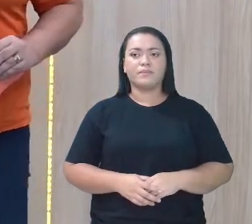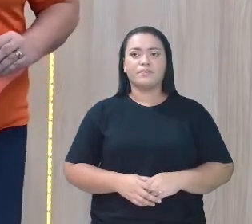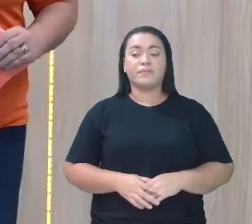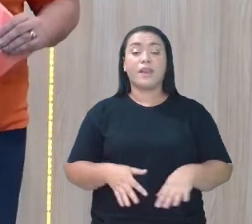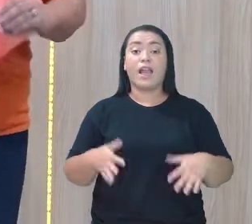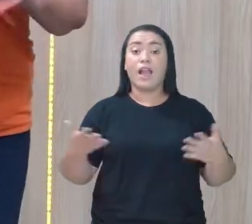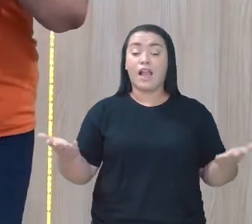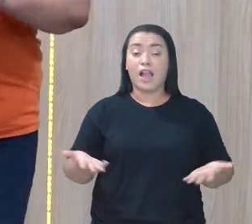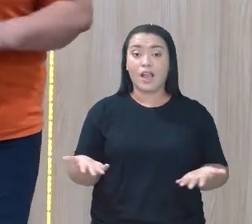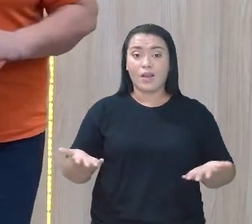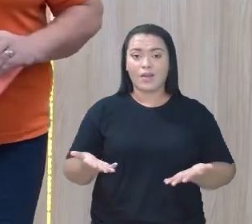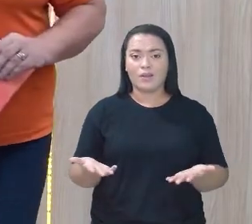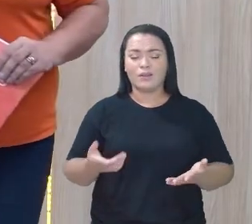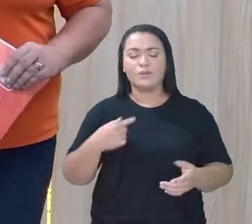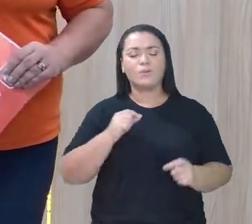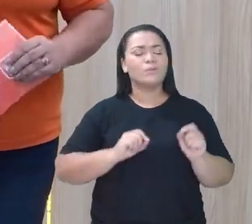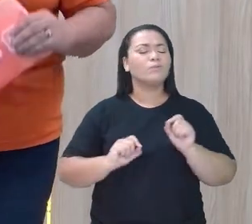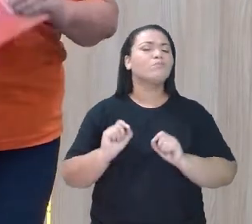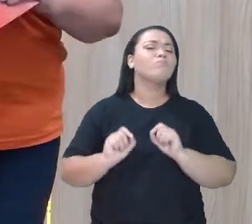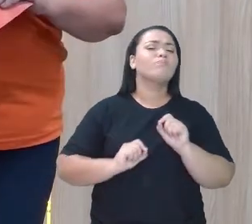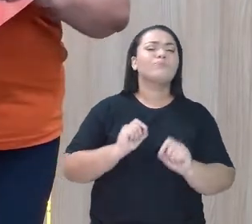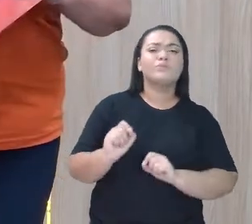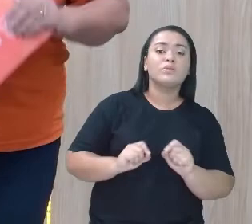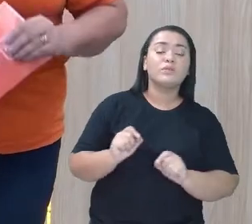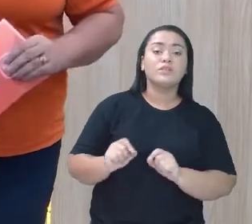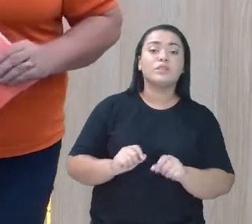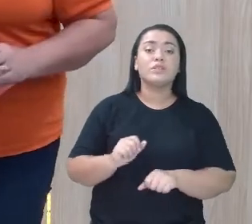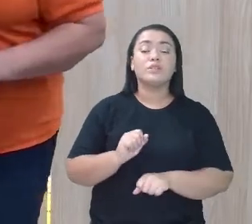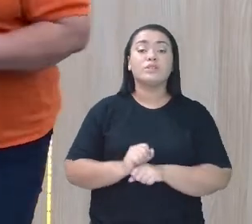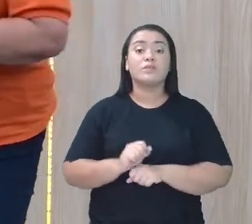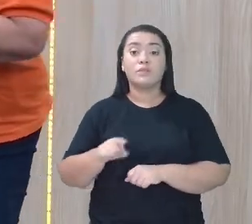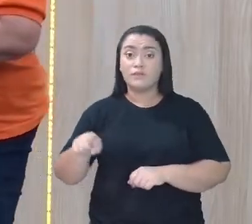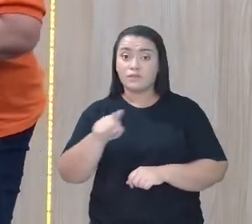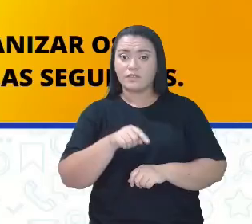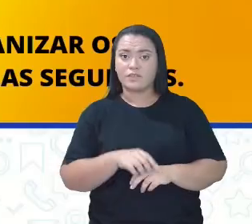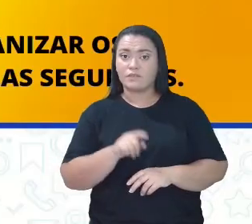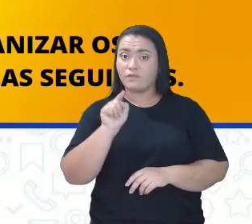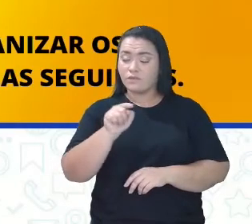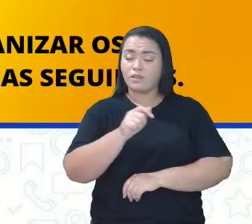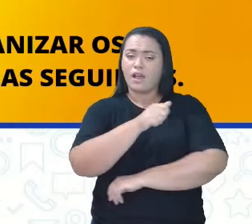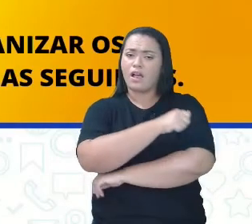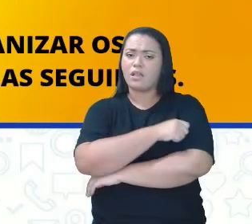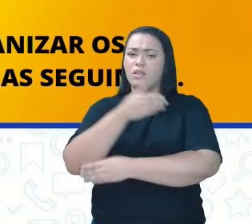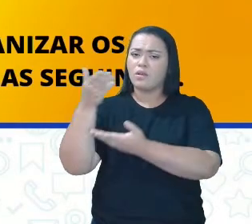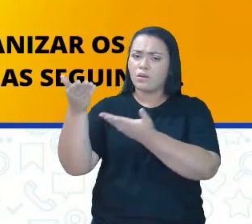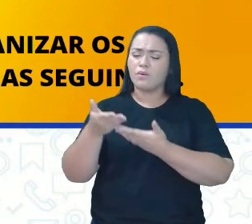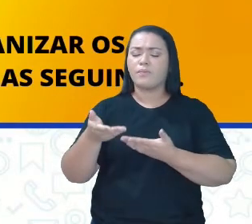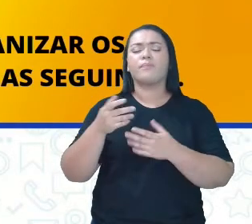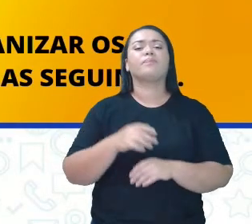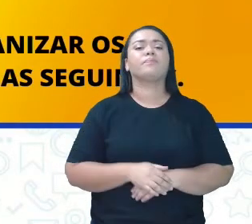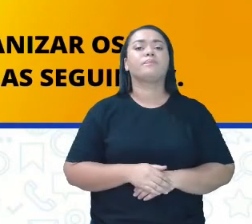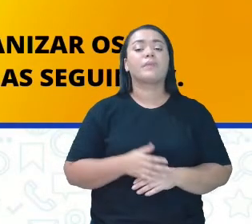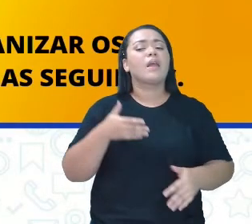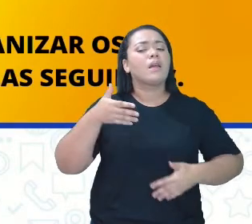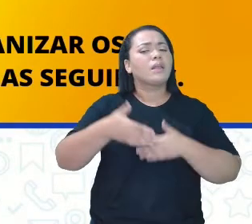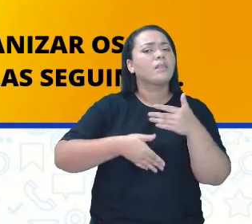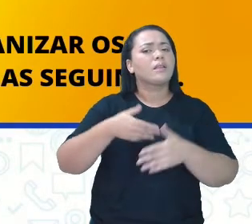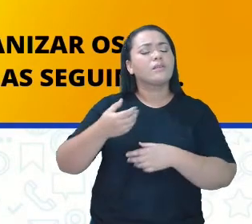Que é agora que a gente espera de vocês. Então, vocês, alunos, são convidados a interagir no